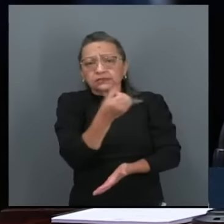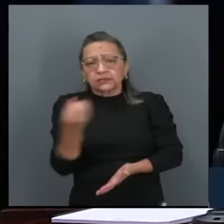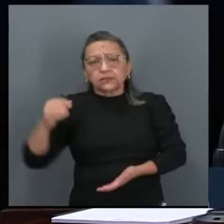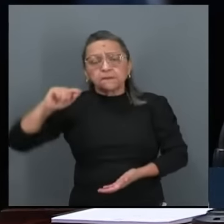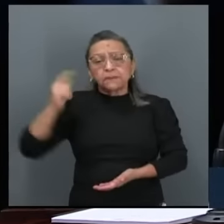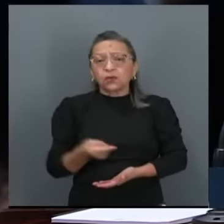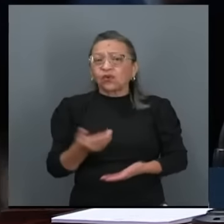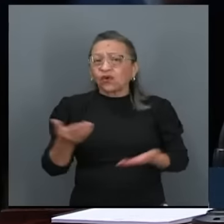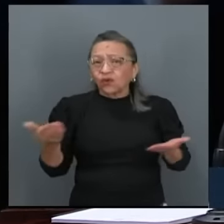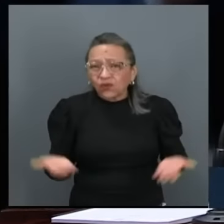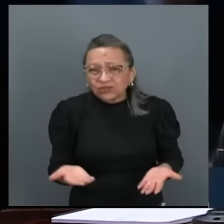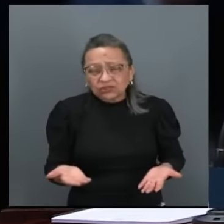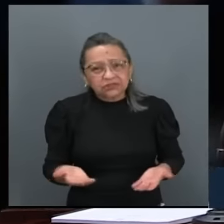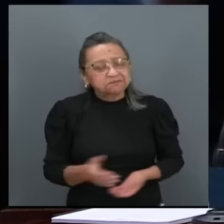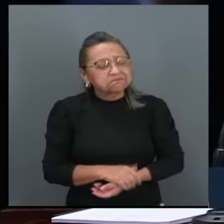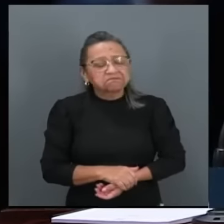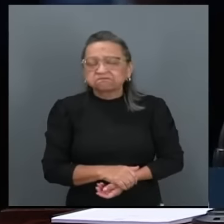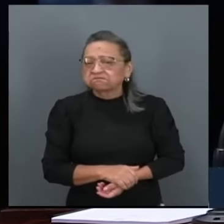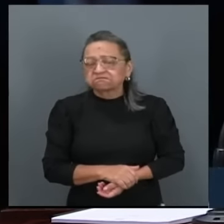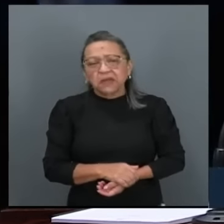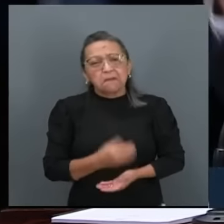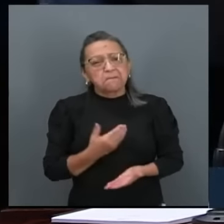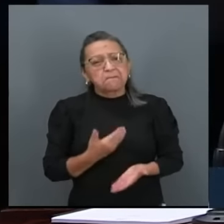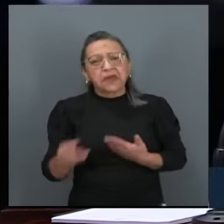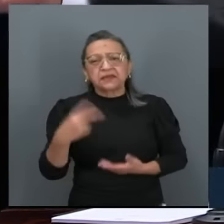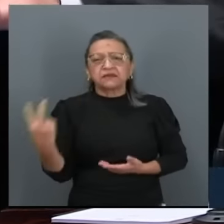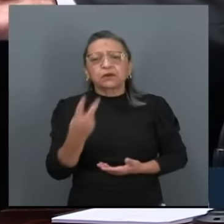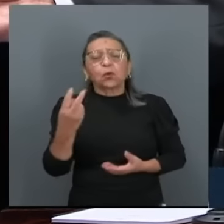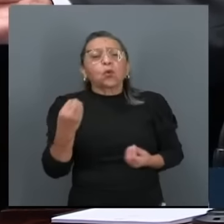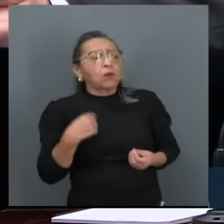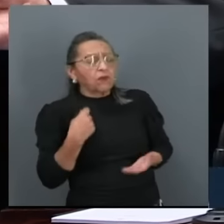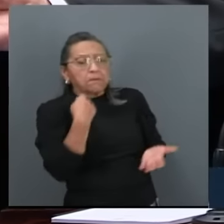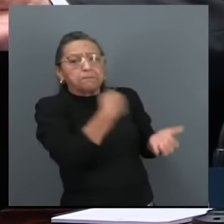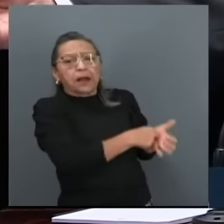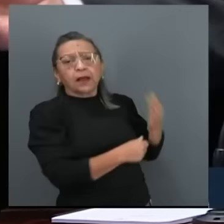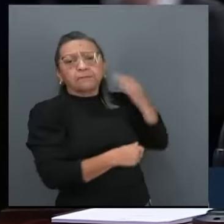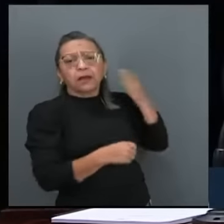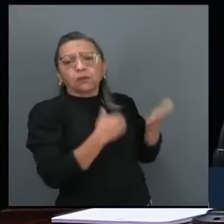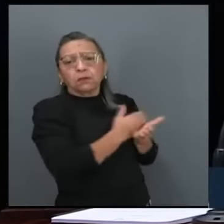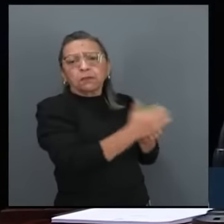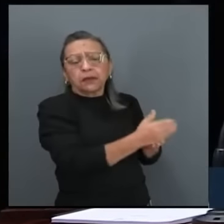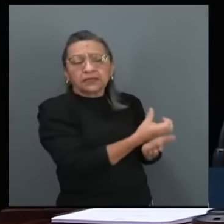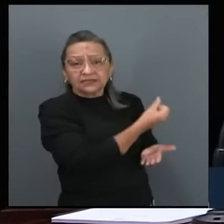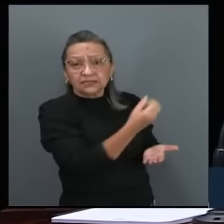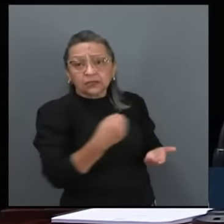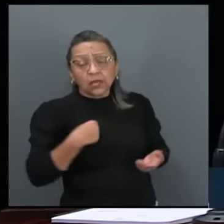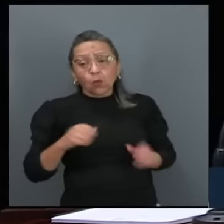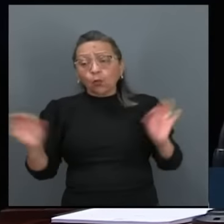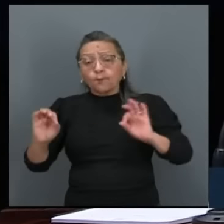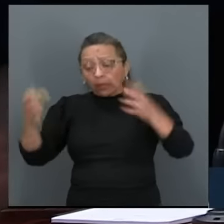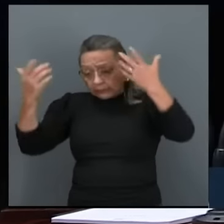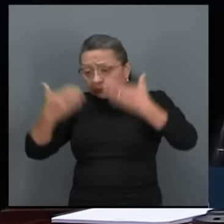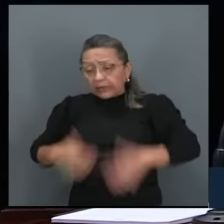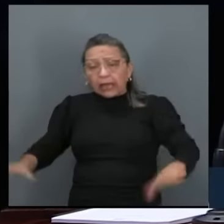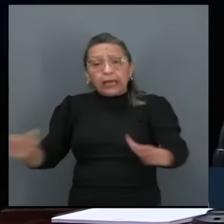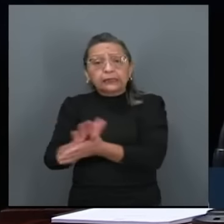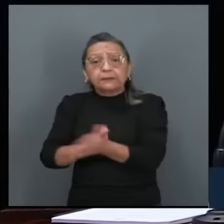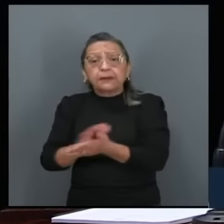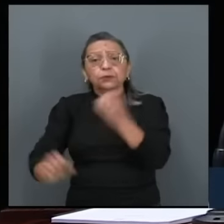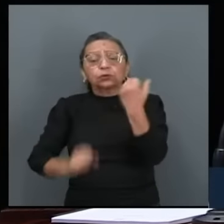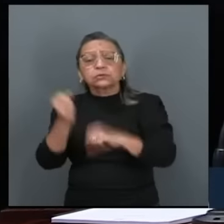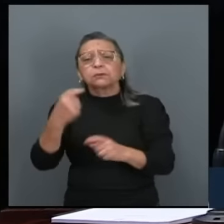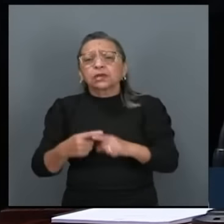vale 20%. Como que eu pago o banco 600 se eu não tenho mais nem nada para produzir? Porque